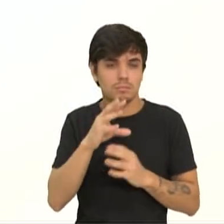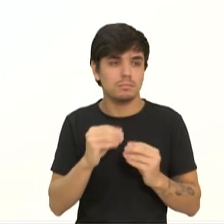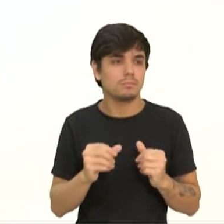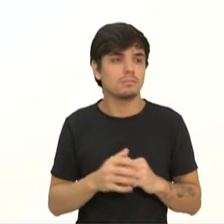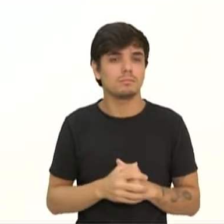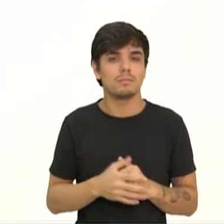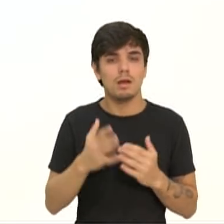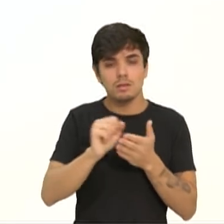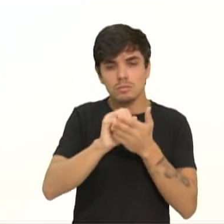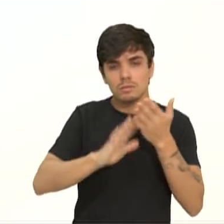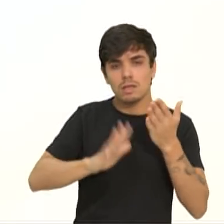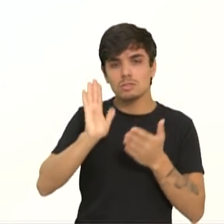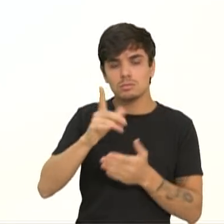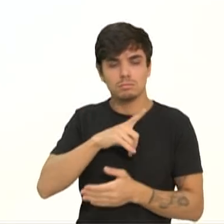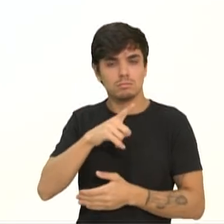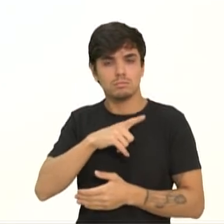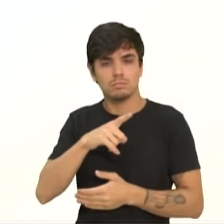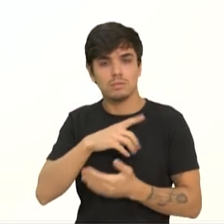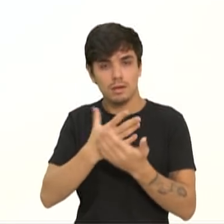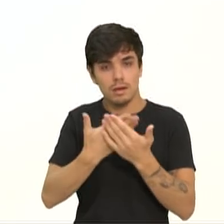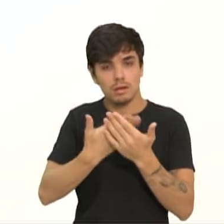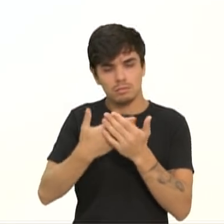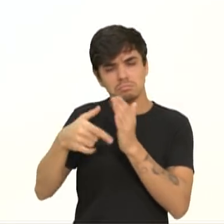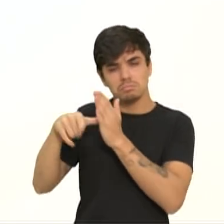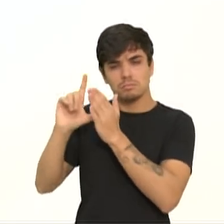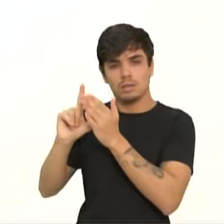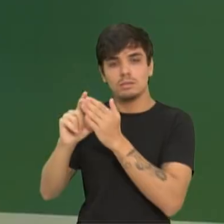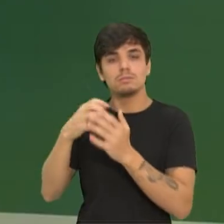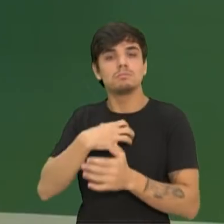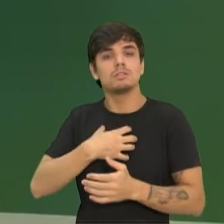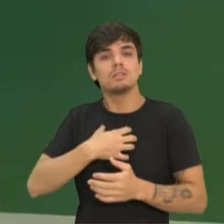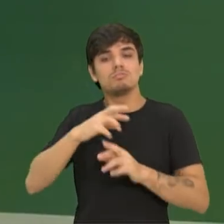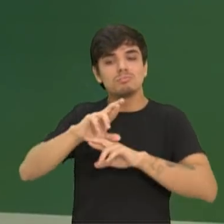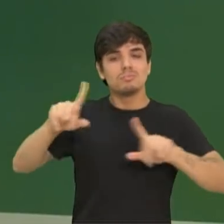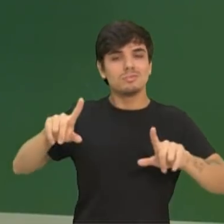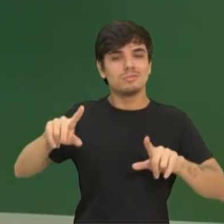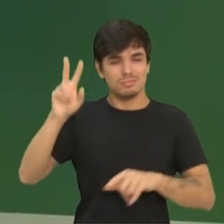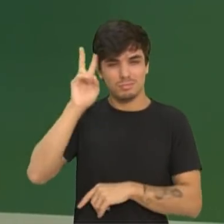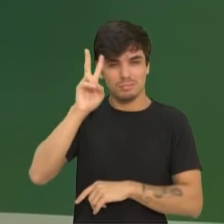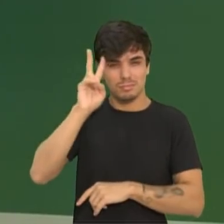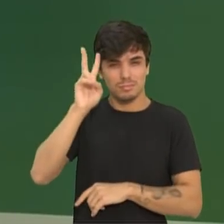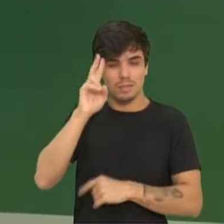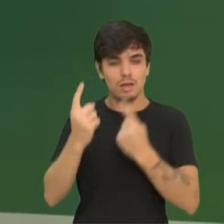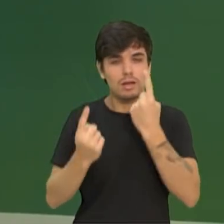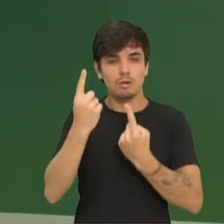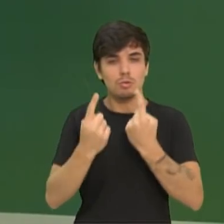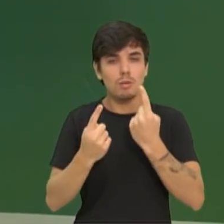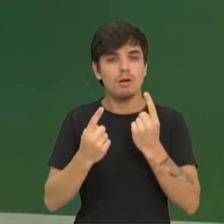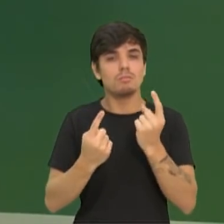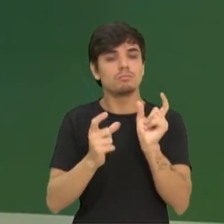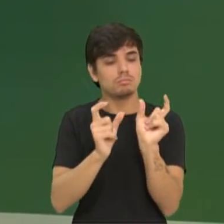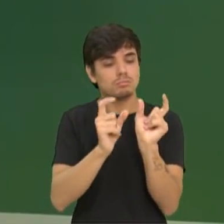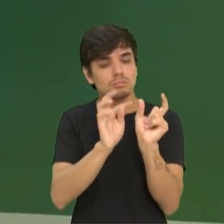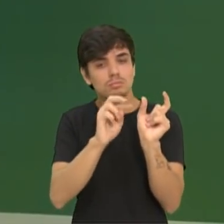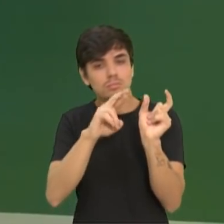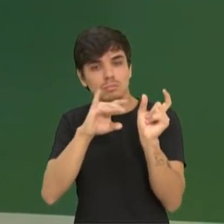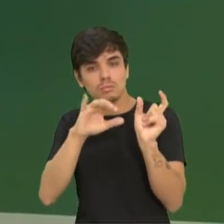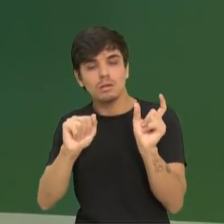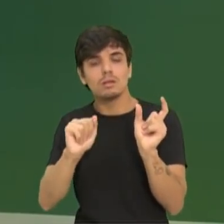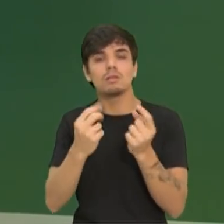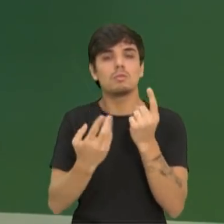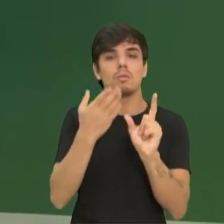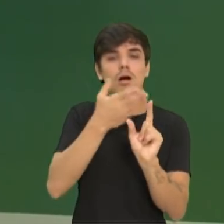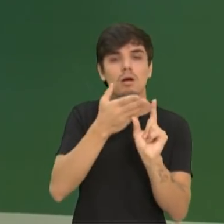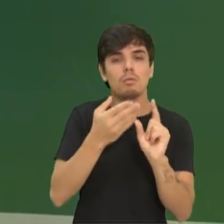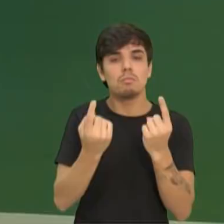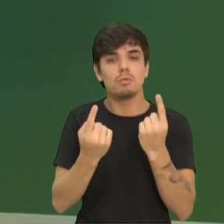caiu na aula passada de uma maneira diferente. Recordou comigo? Qual sílaba é a tônica? A mais intensa ou a